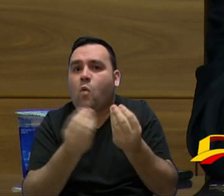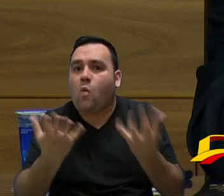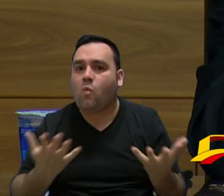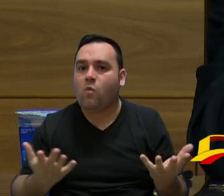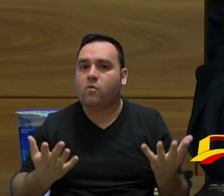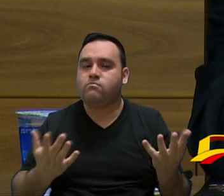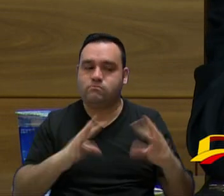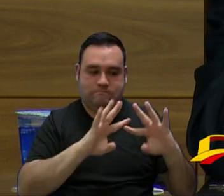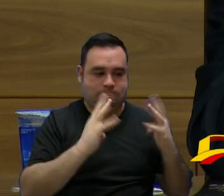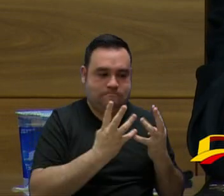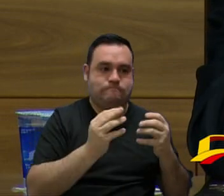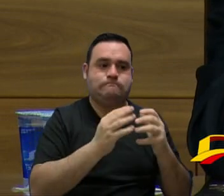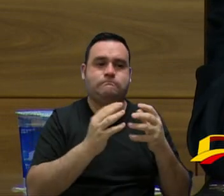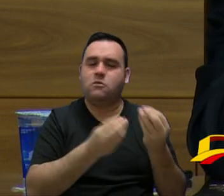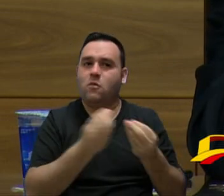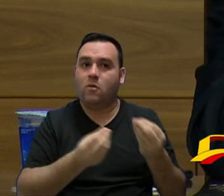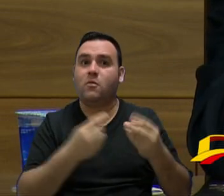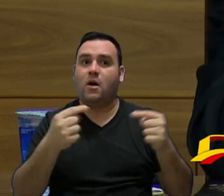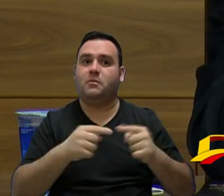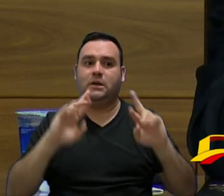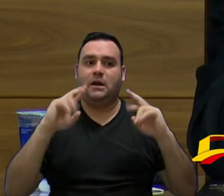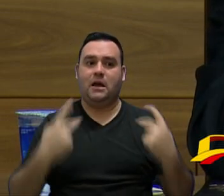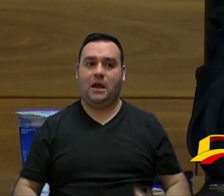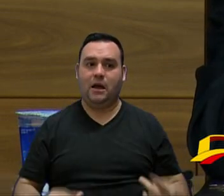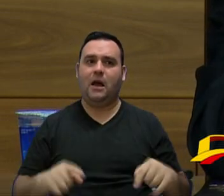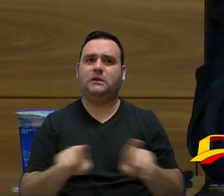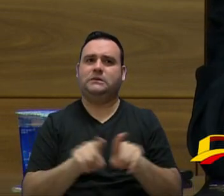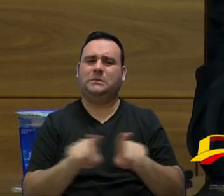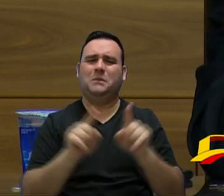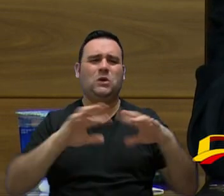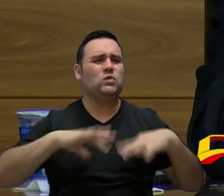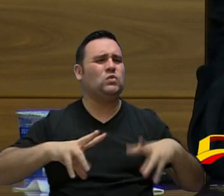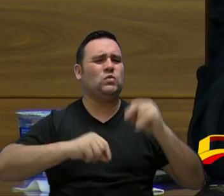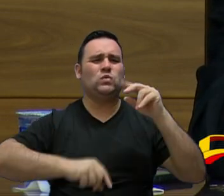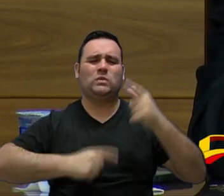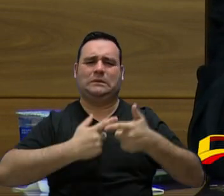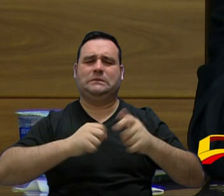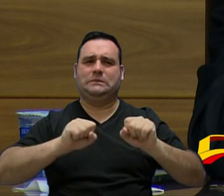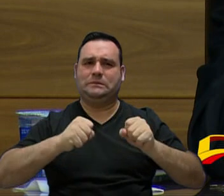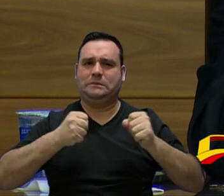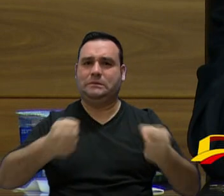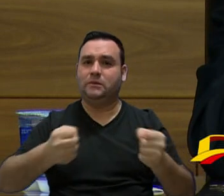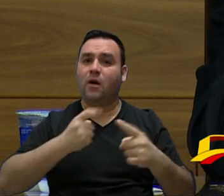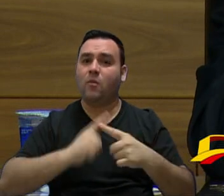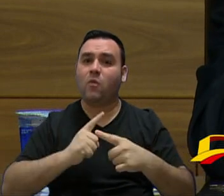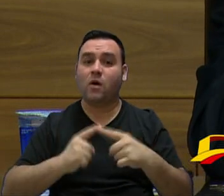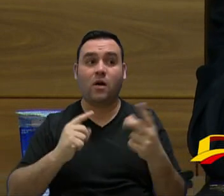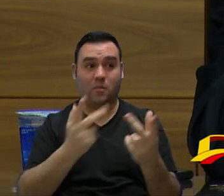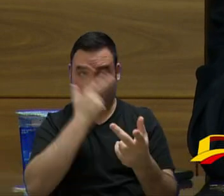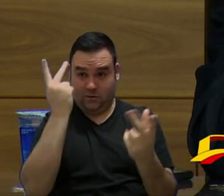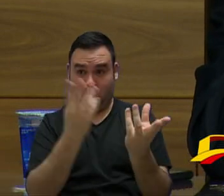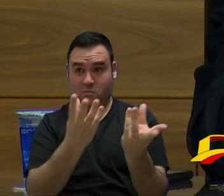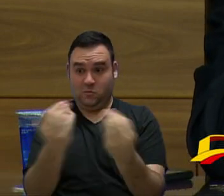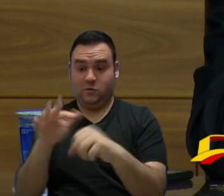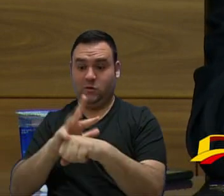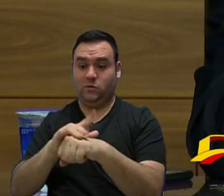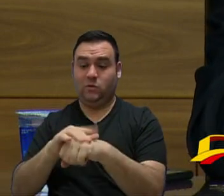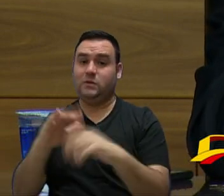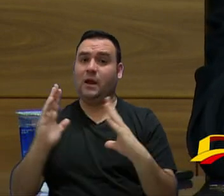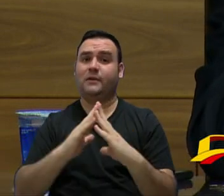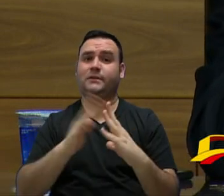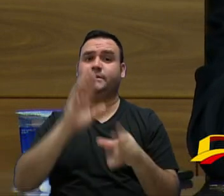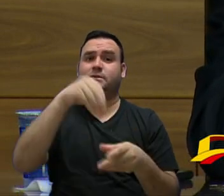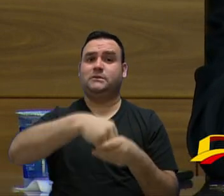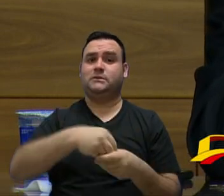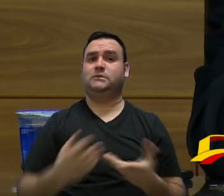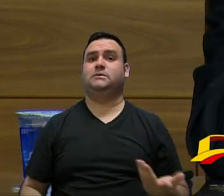isso envolve também rh e todos os recursos porque muito dos pacientes hoje estamos